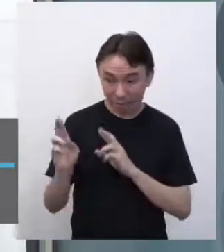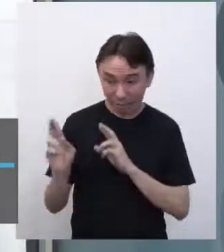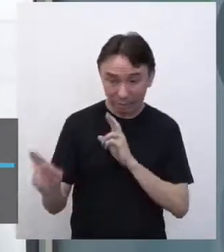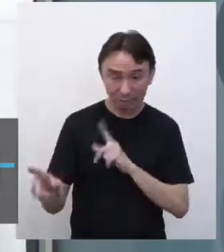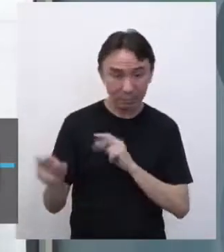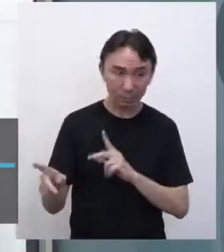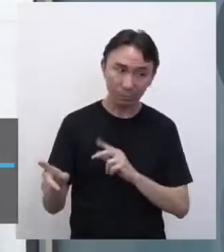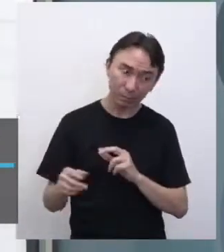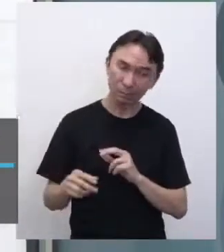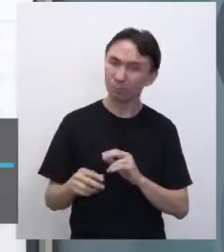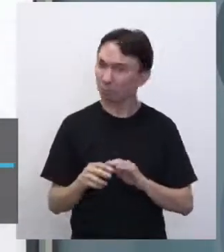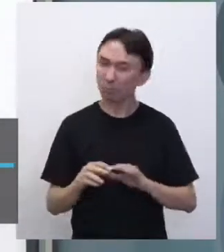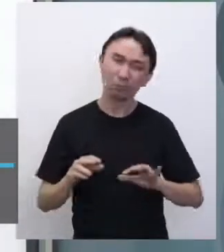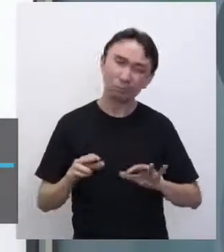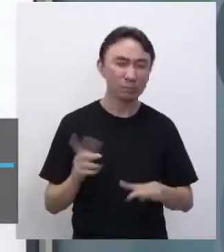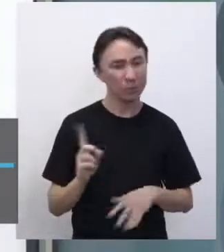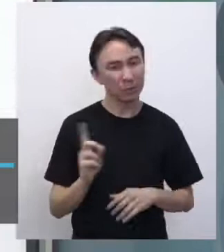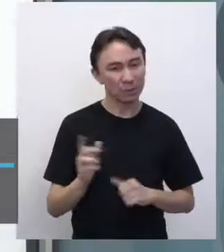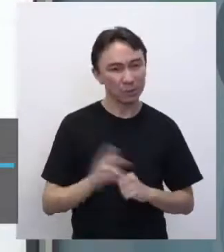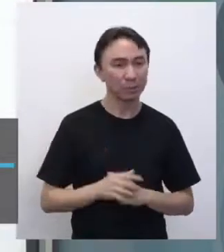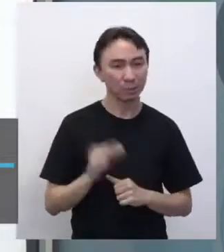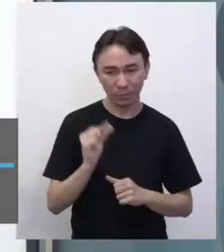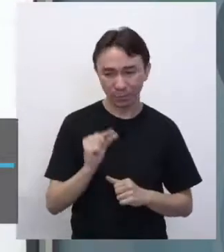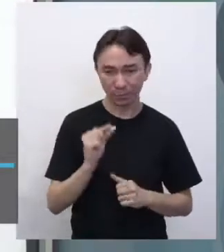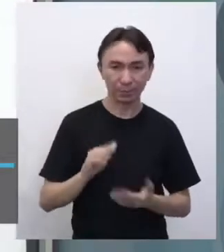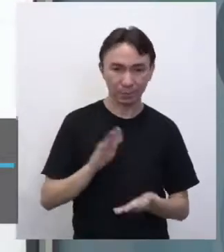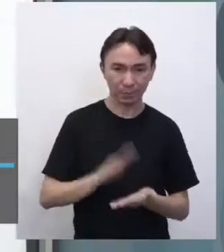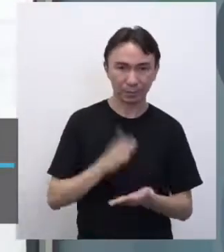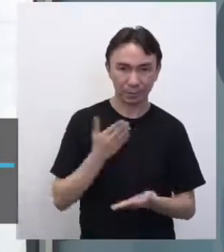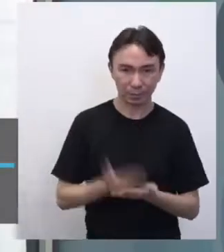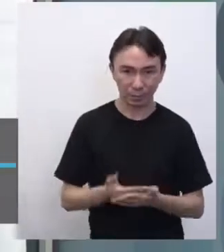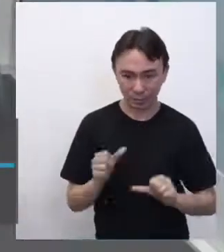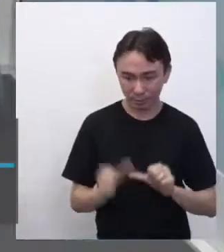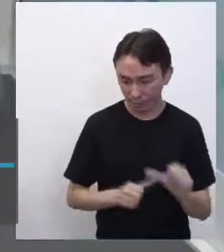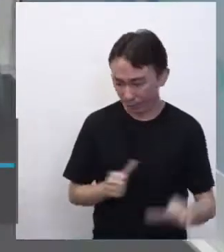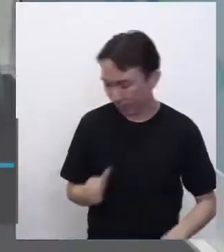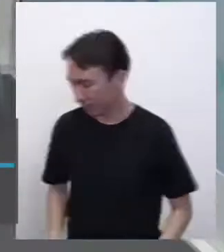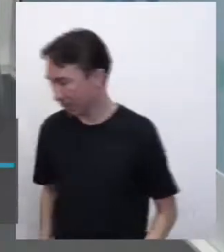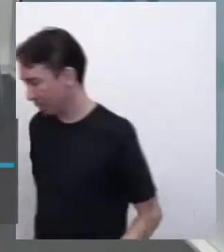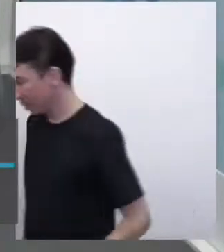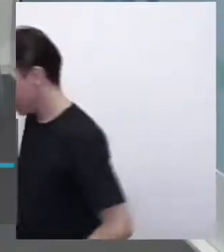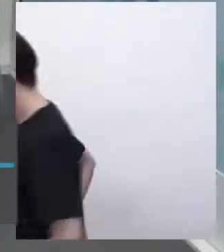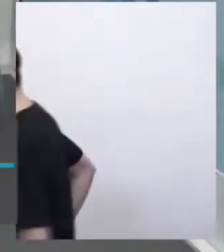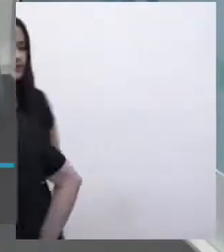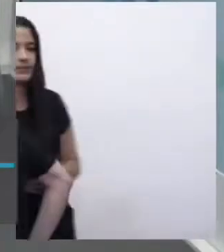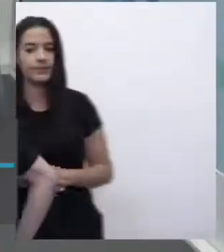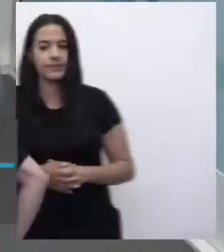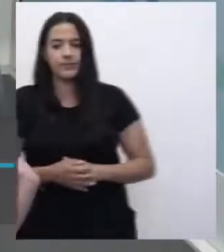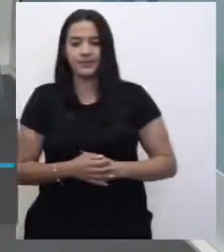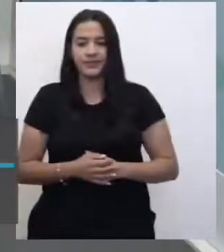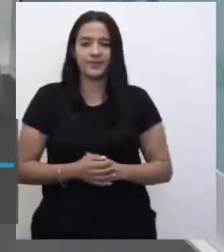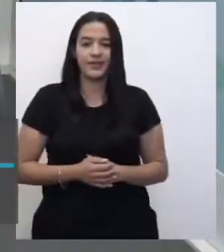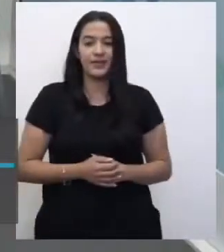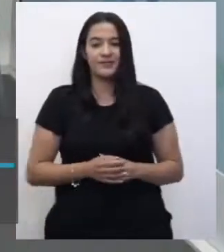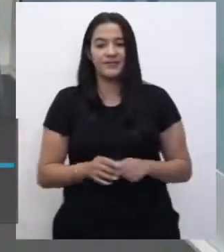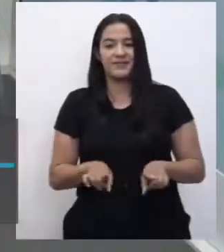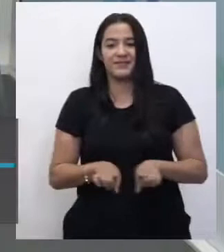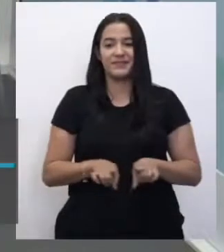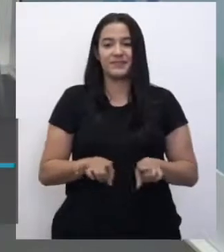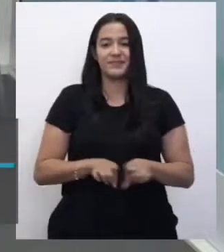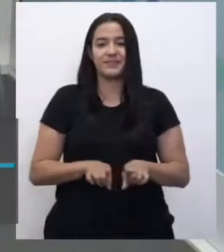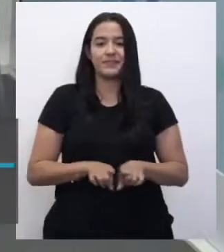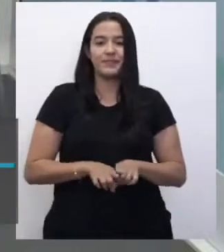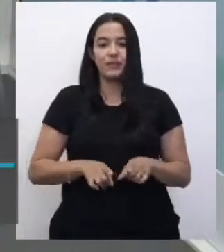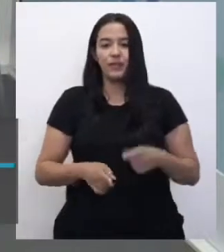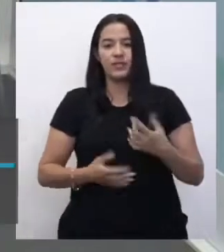Então, essa é o lance aí do farther para o further. E tomar cuidado com esses 3, né, João? Porque às vezes os alunos eles